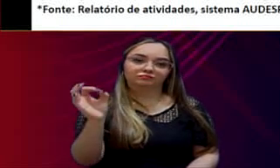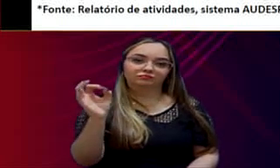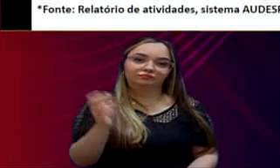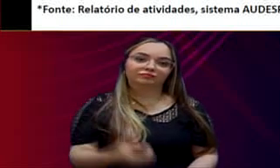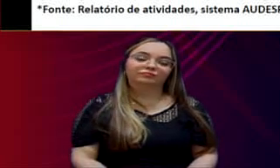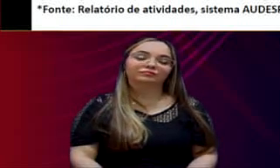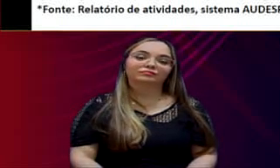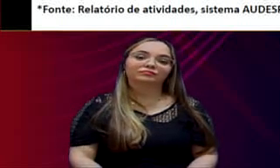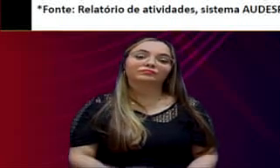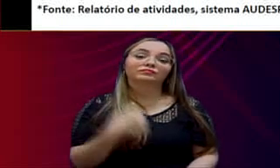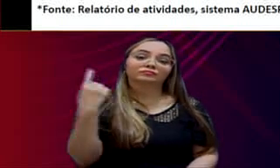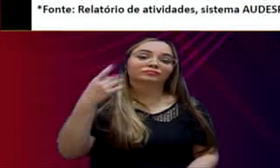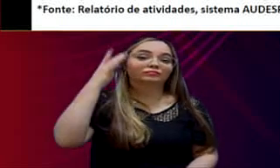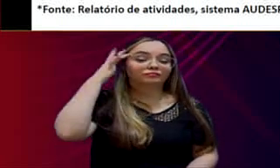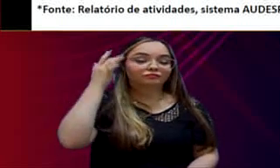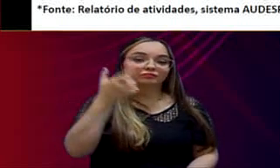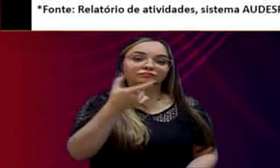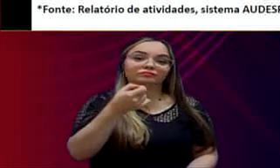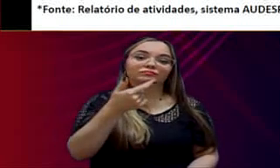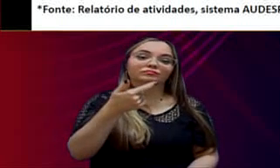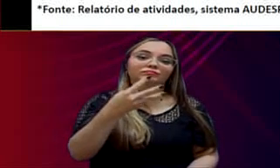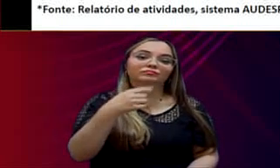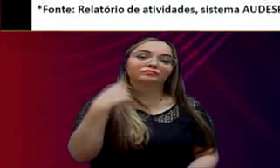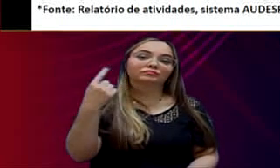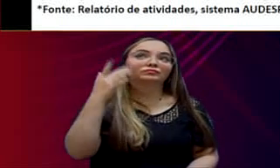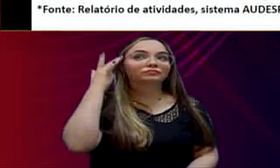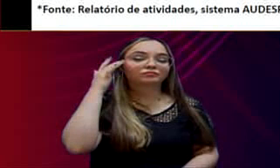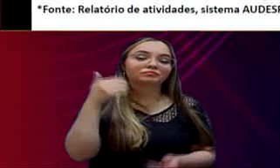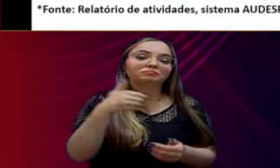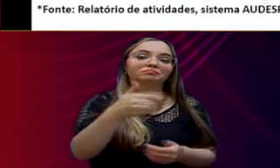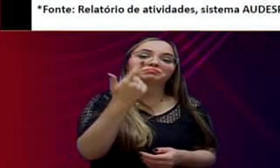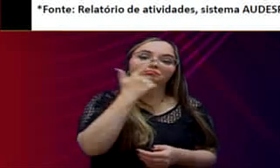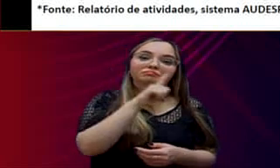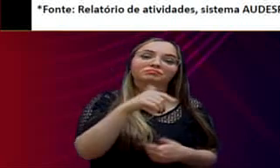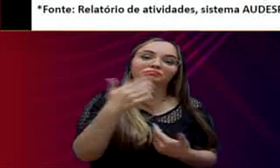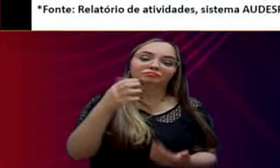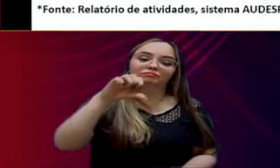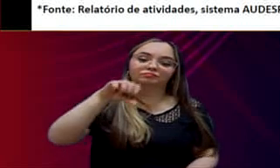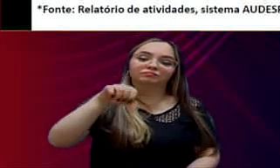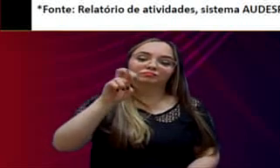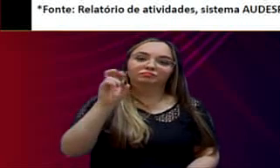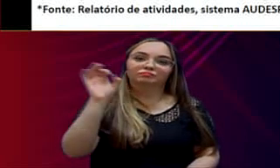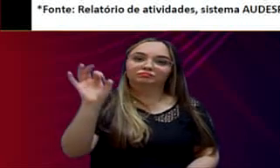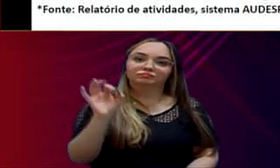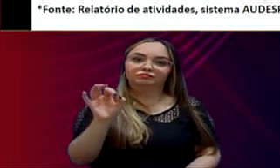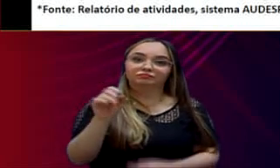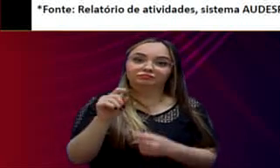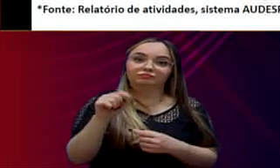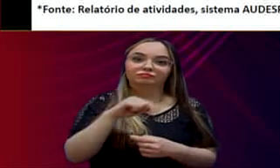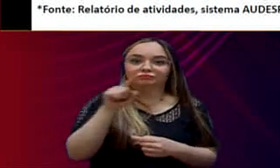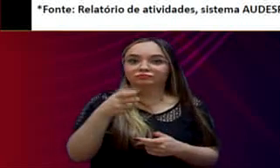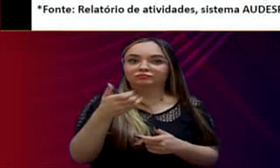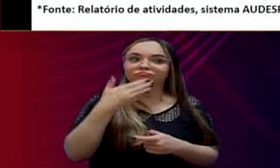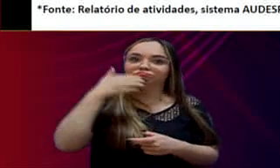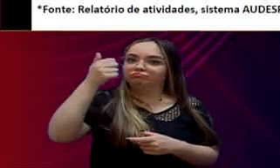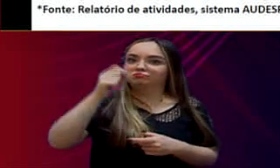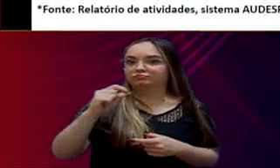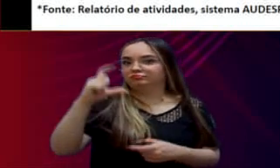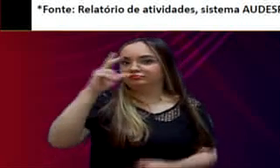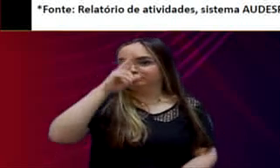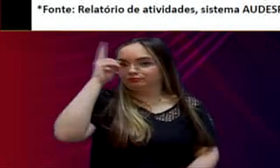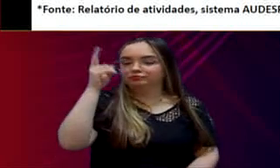para 2024 que a gente consiga atingir 95%, quanto maior é melhor